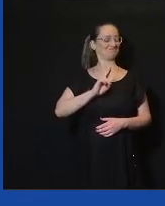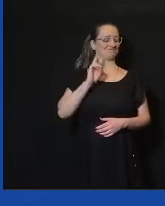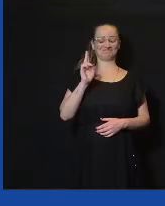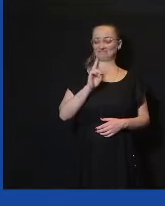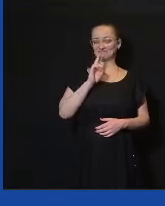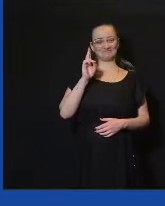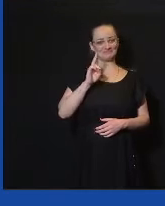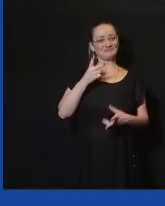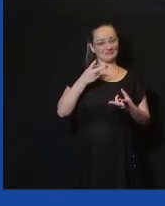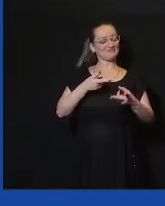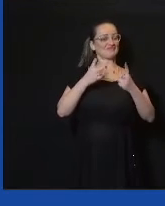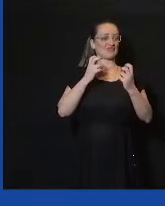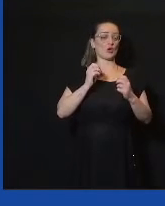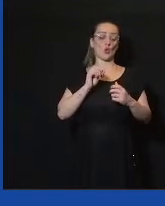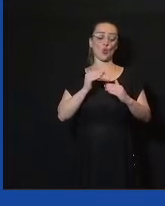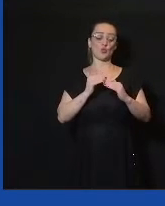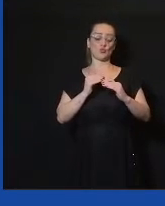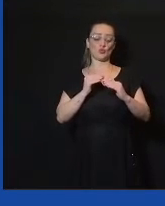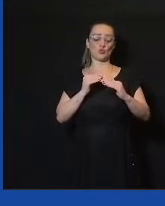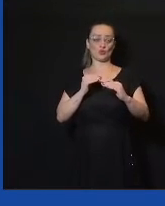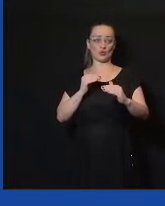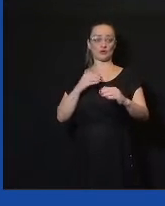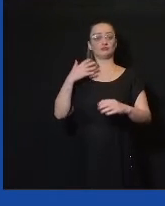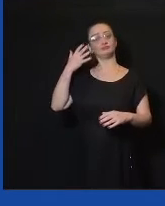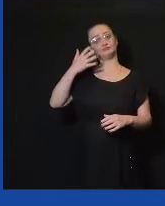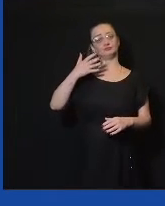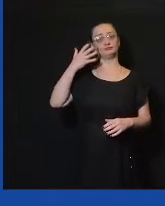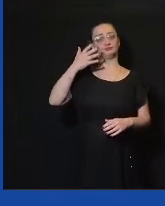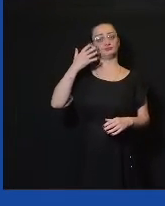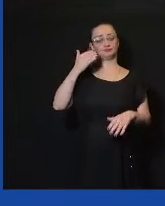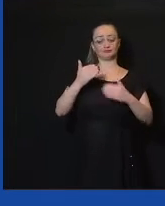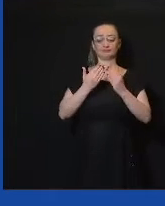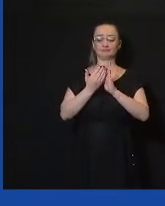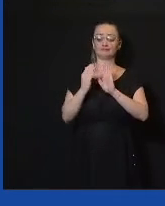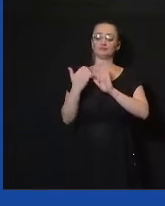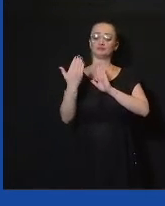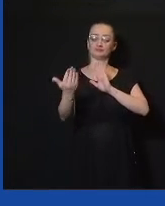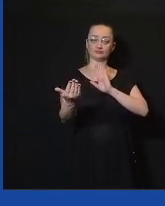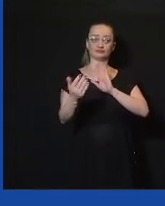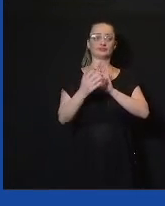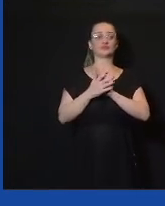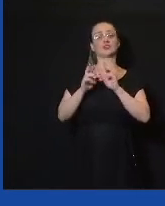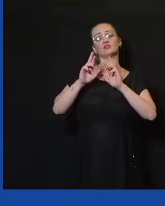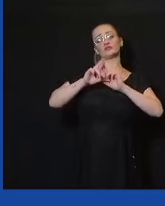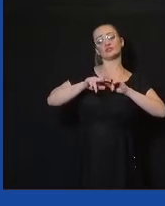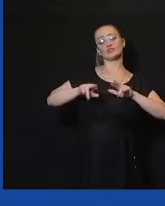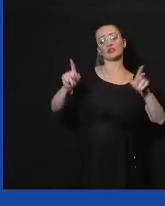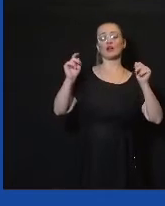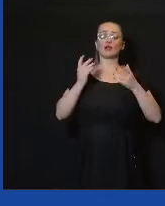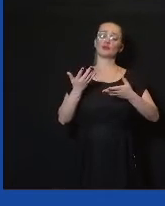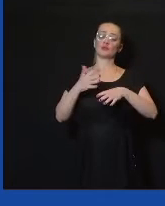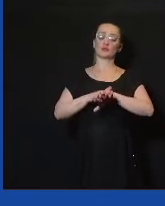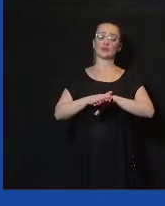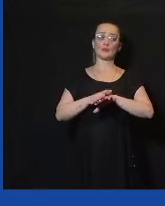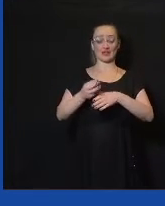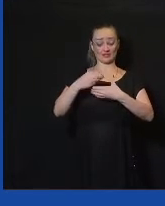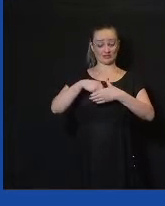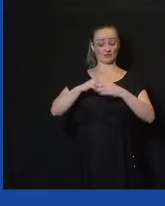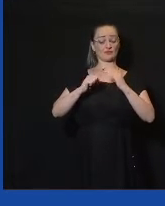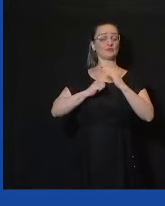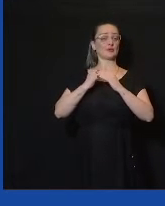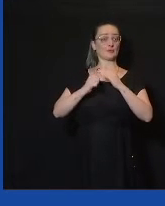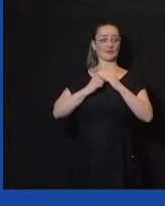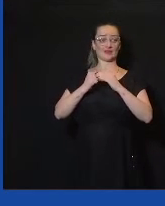mais. Ou manter apenas um discurso da porta para fora, de diversidade, de inclusão, mas da porta da empresa para dentro